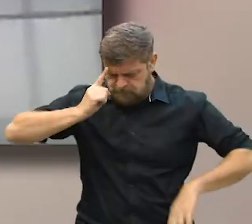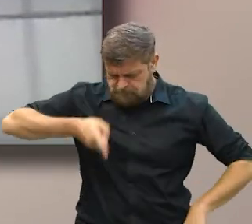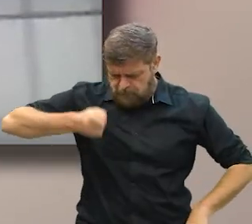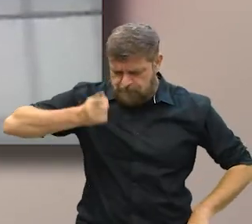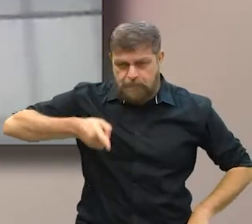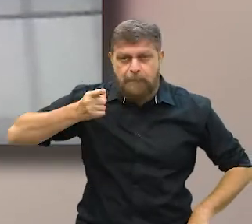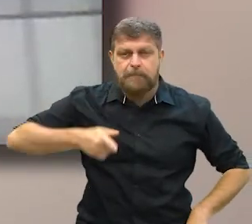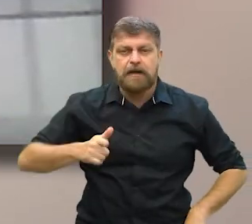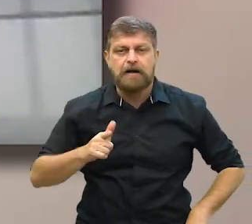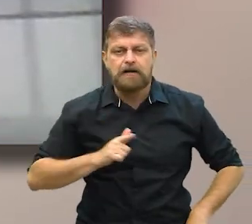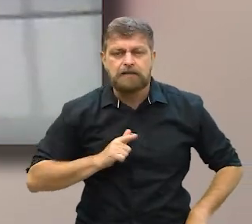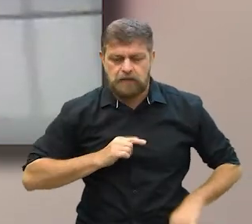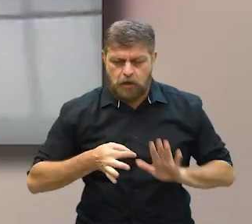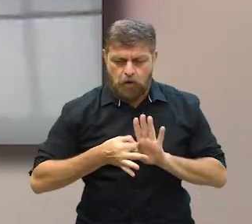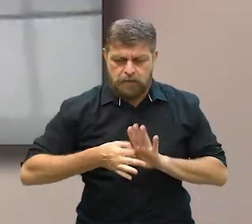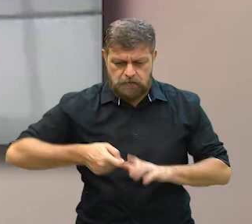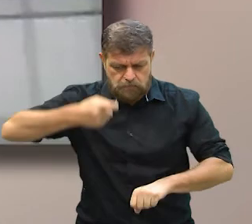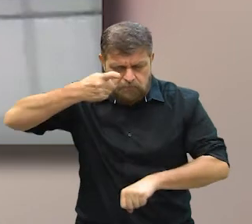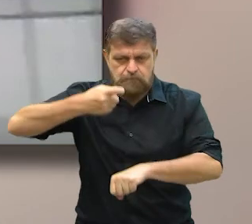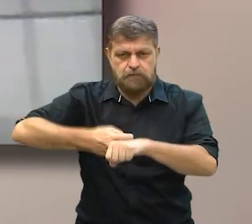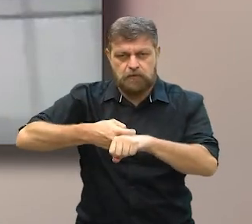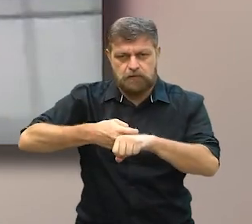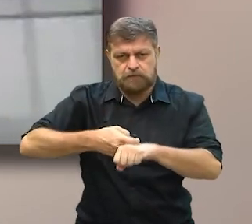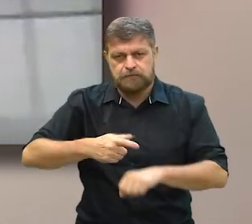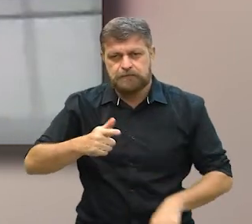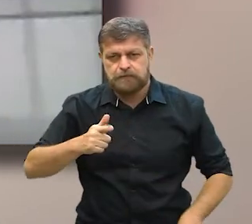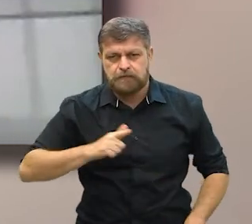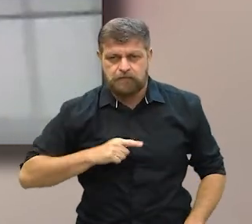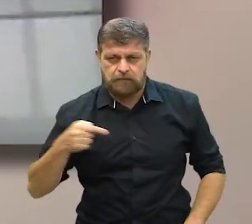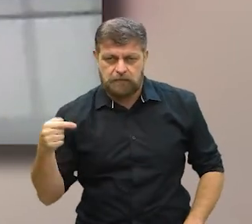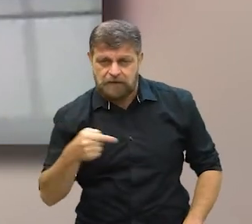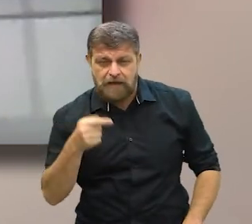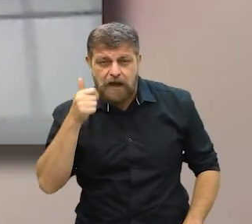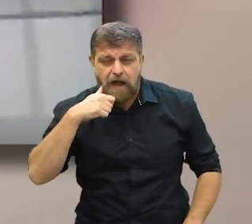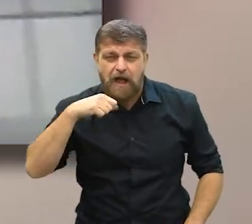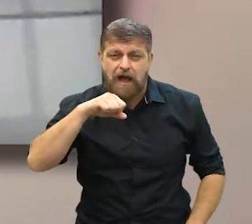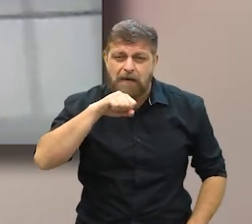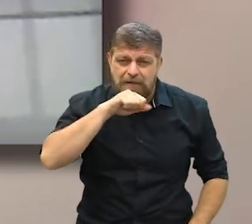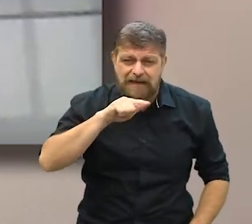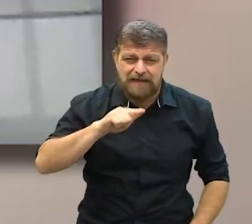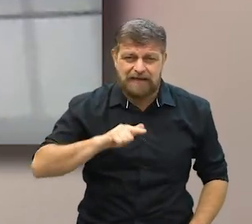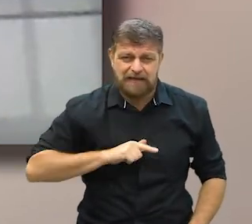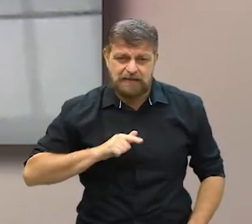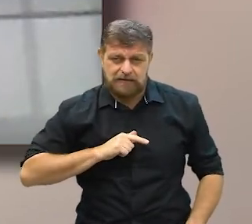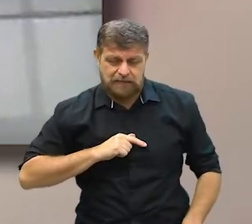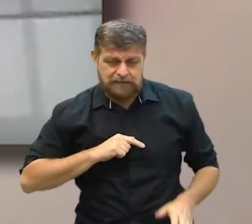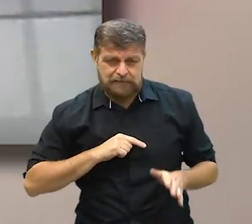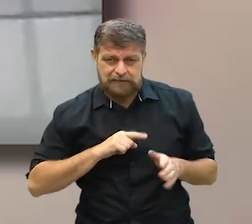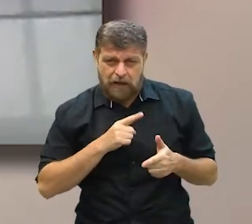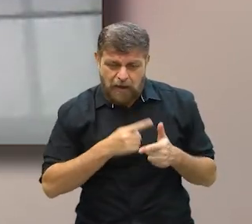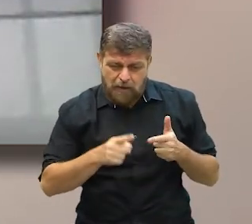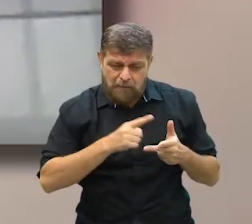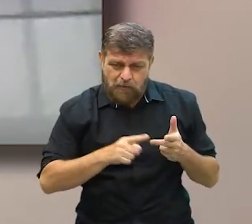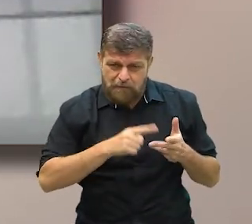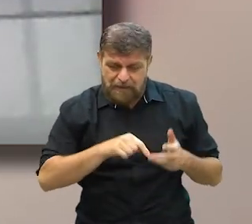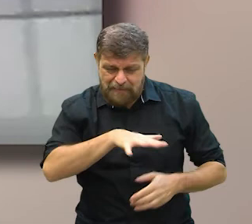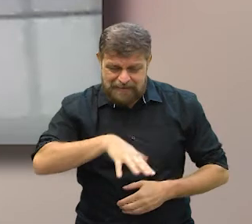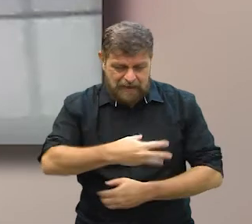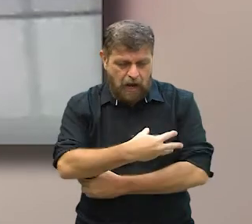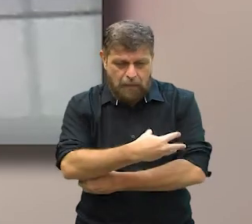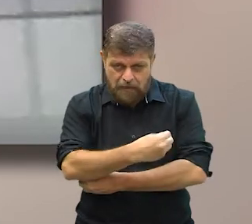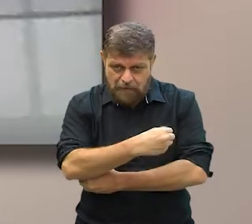bastante colegas que são radicais, né? As pessoas que se dedicaram, né? Que